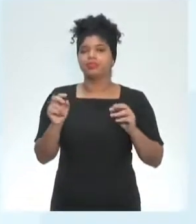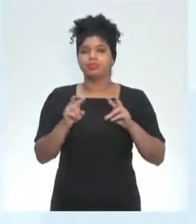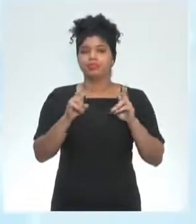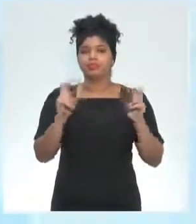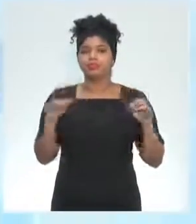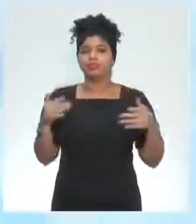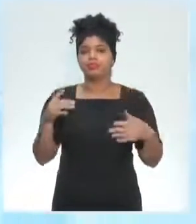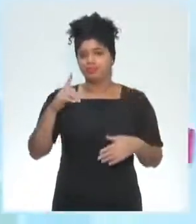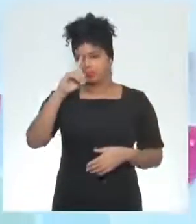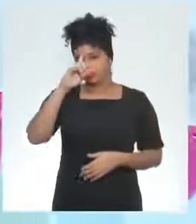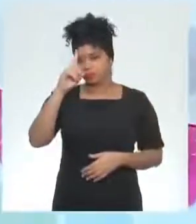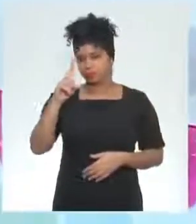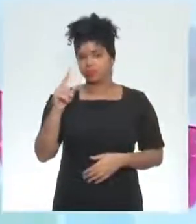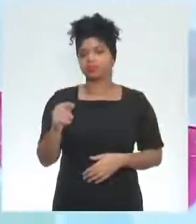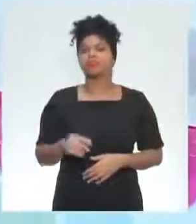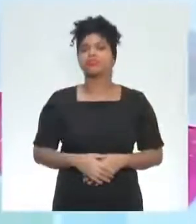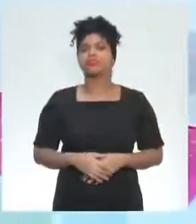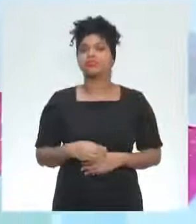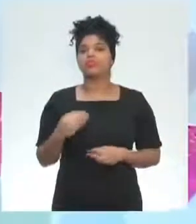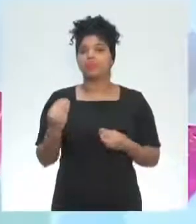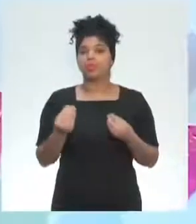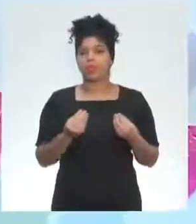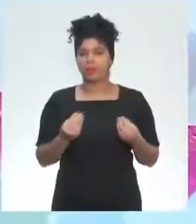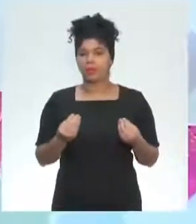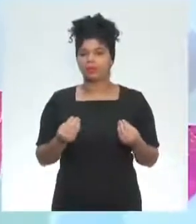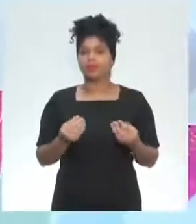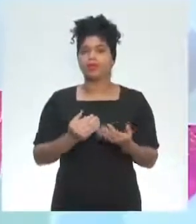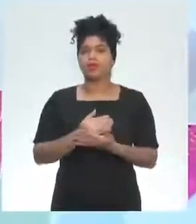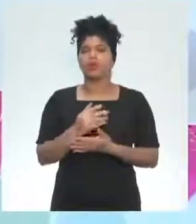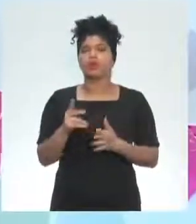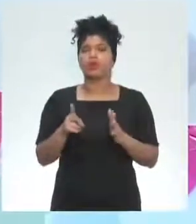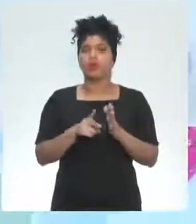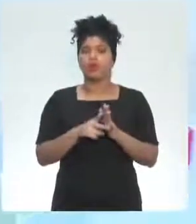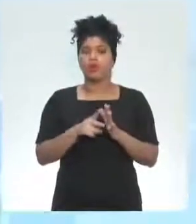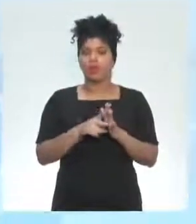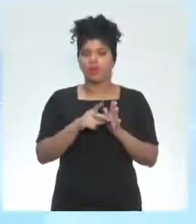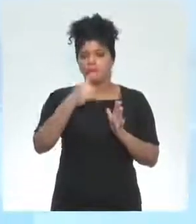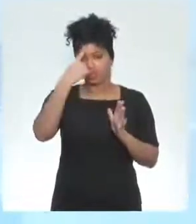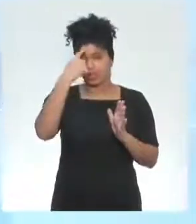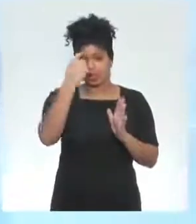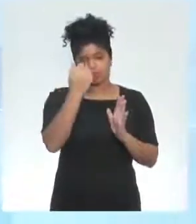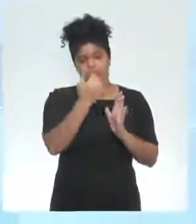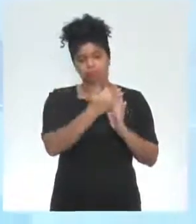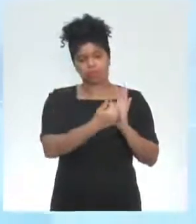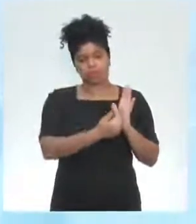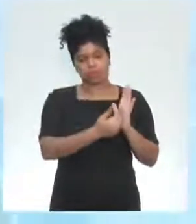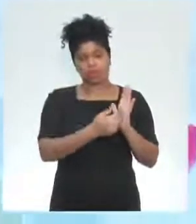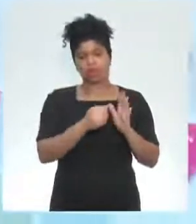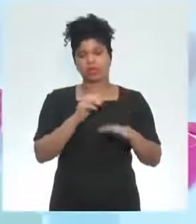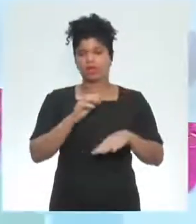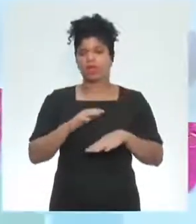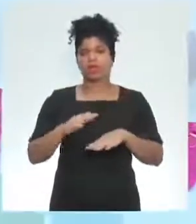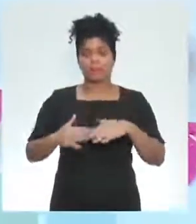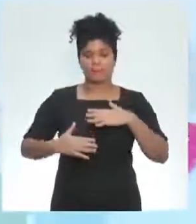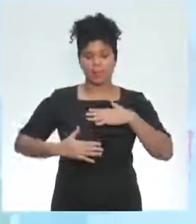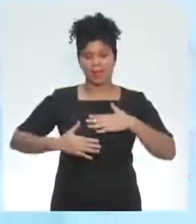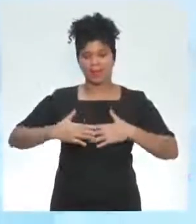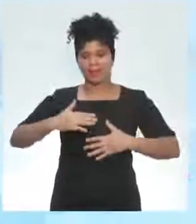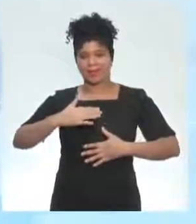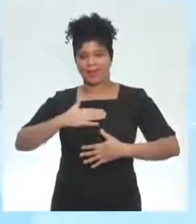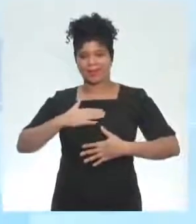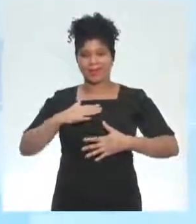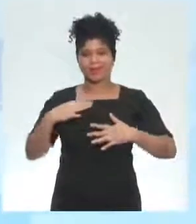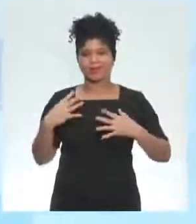uma ideia central, tá? E a partir desse primeiro enredo, né, todas as ações físicas, né, todos